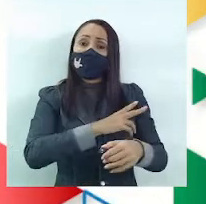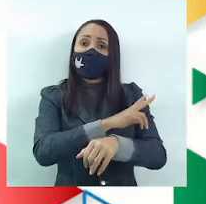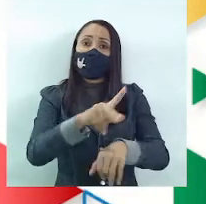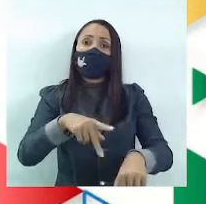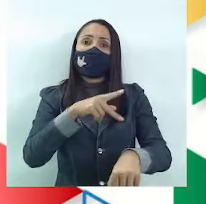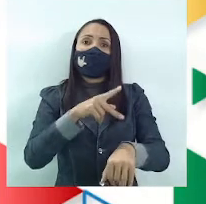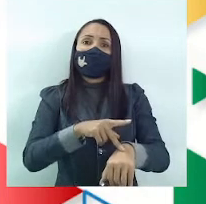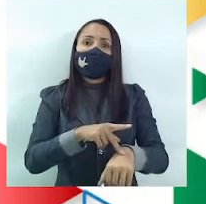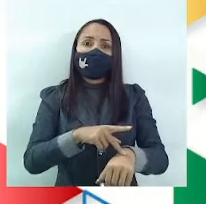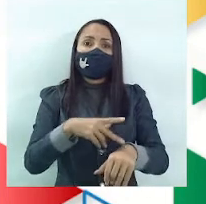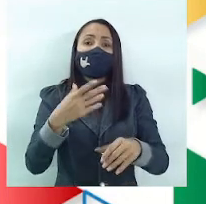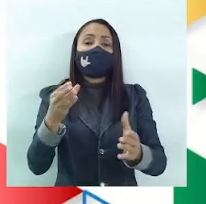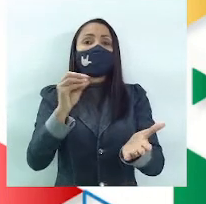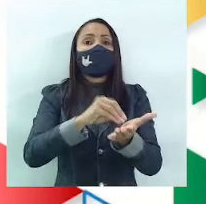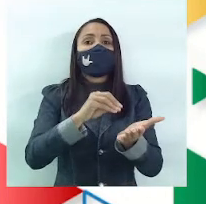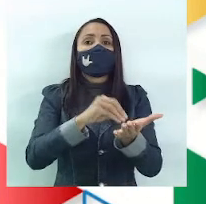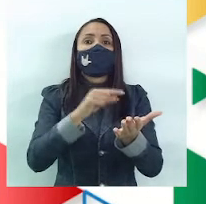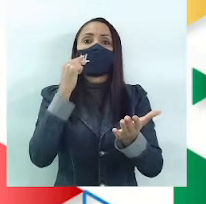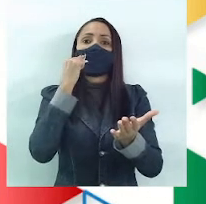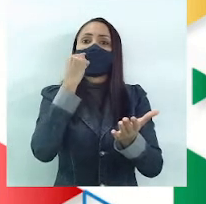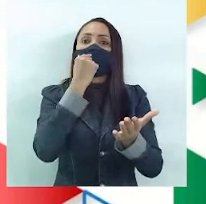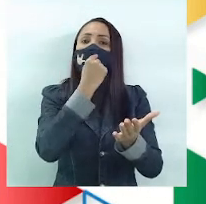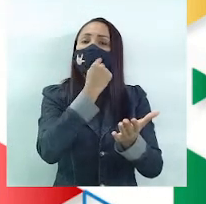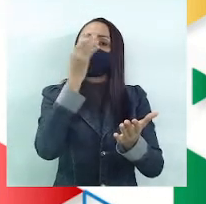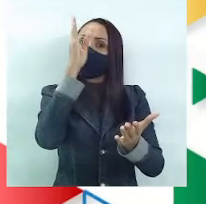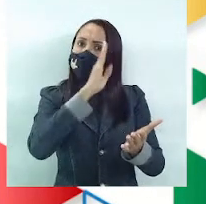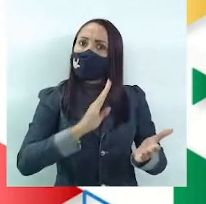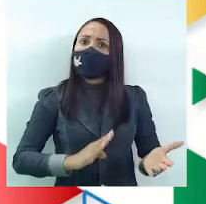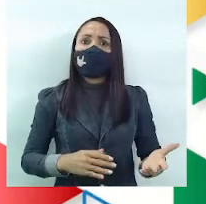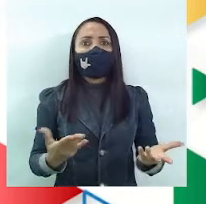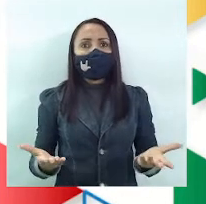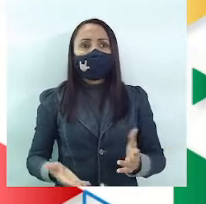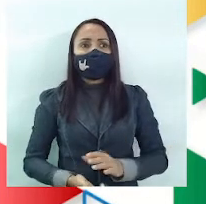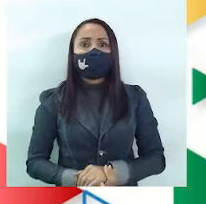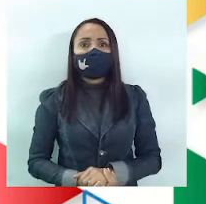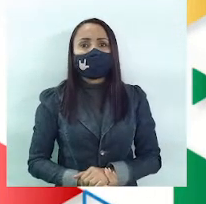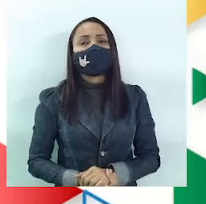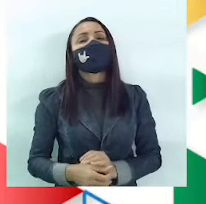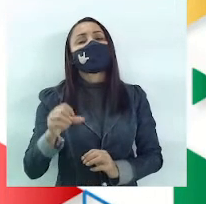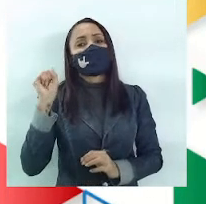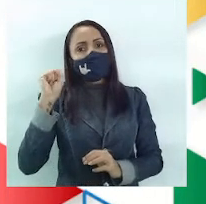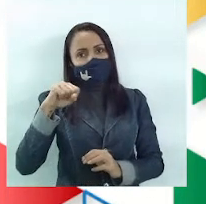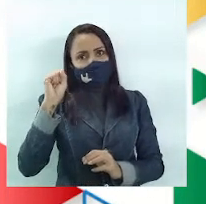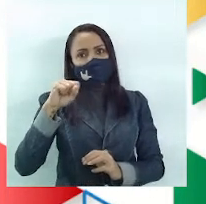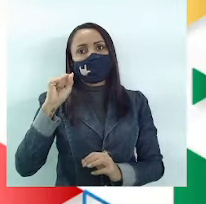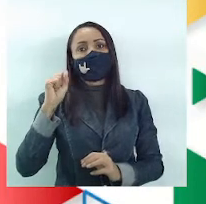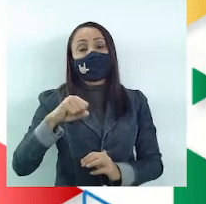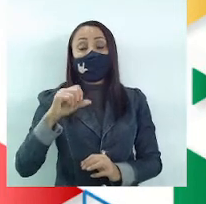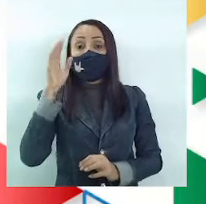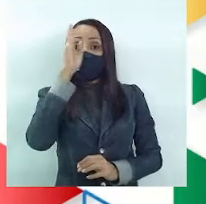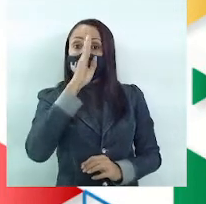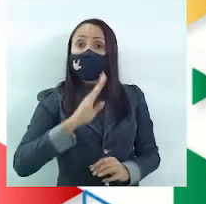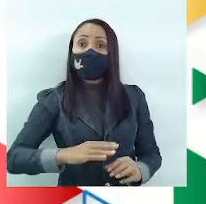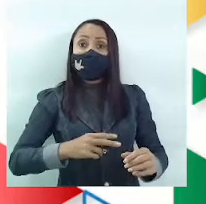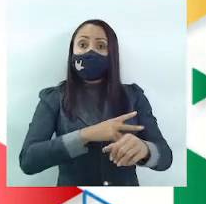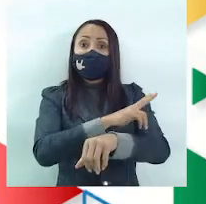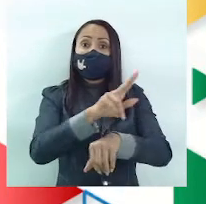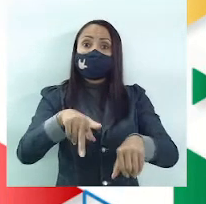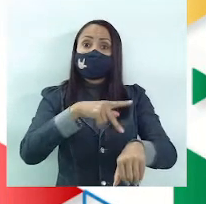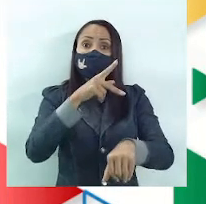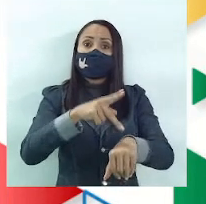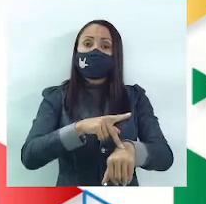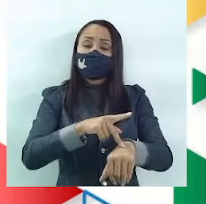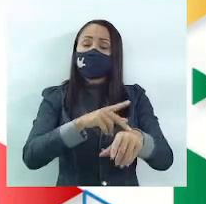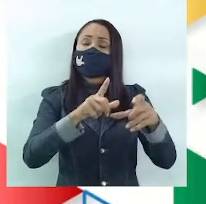banguelas, é verdade. Em nosso país há muita questão da cárie, Ainda assim, o Brasil, por ser um país altamente continental e